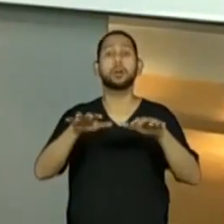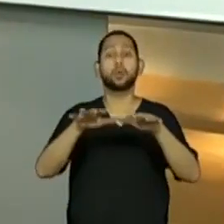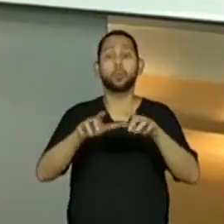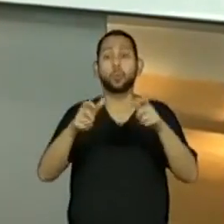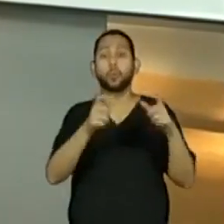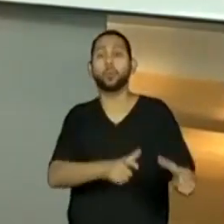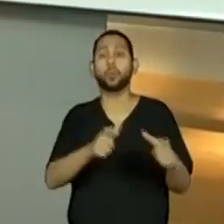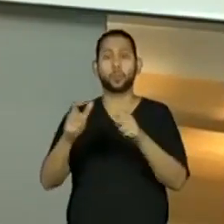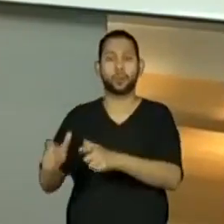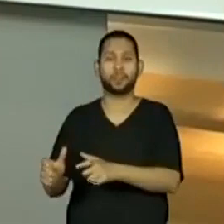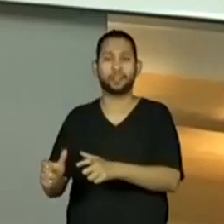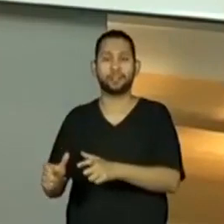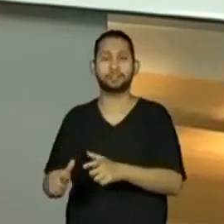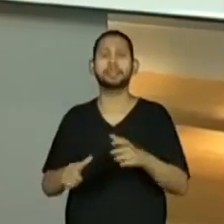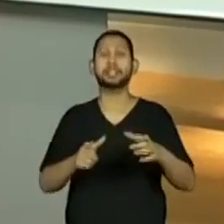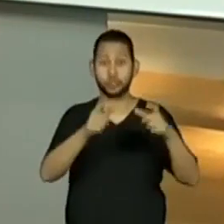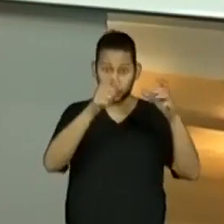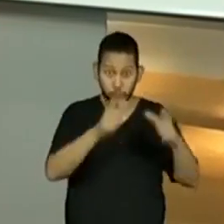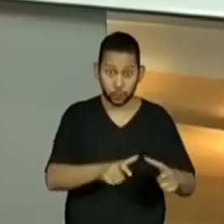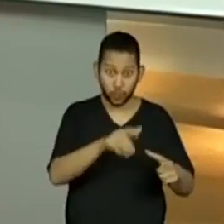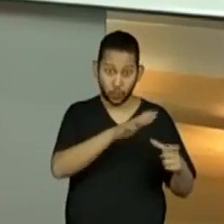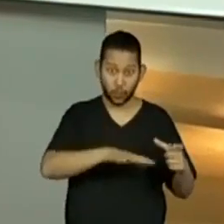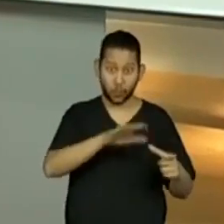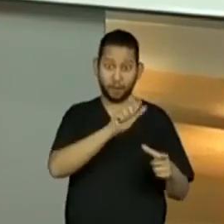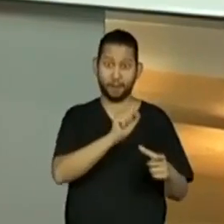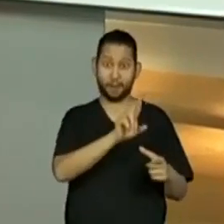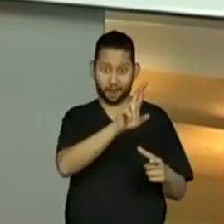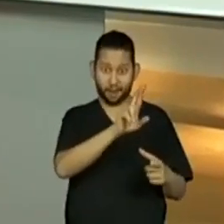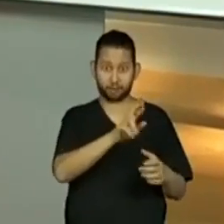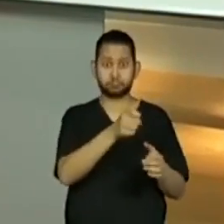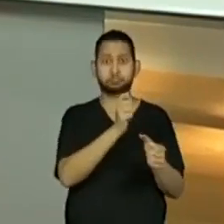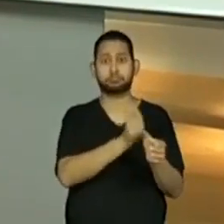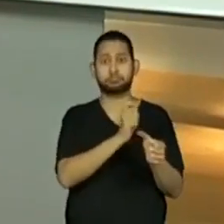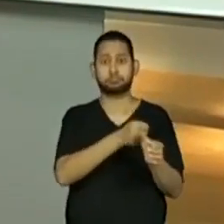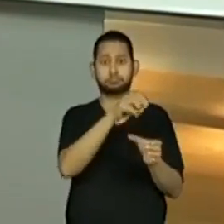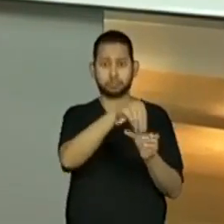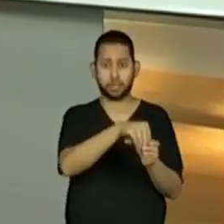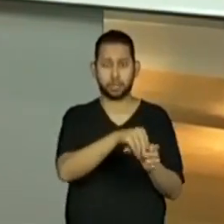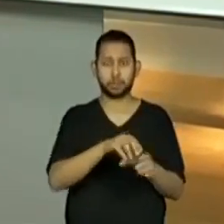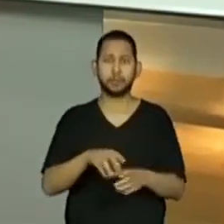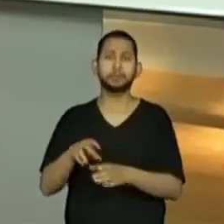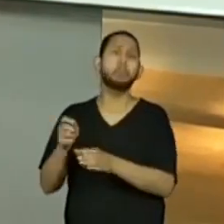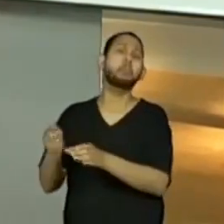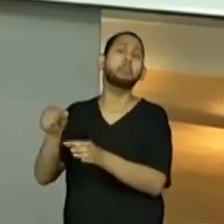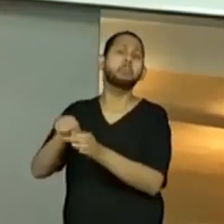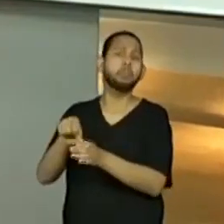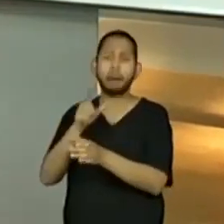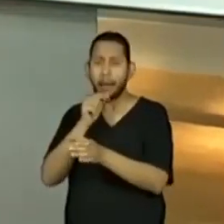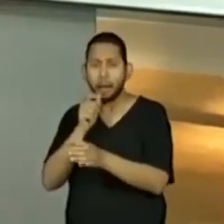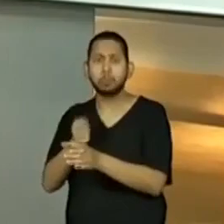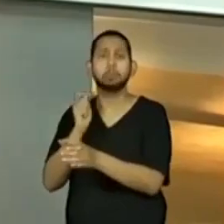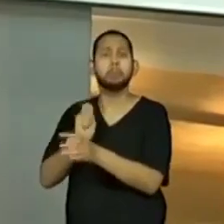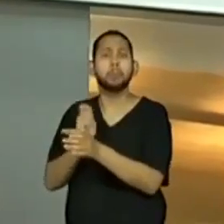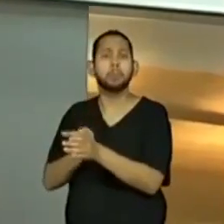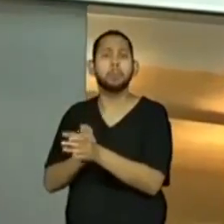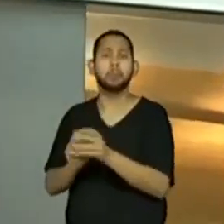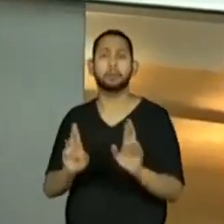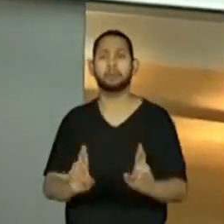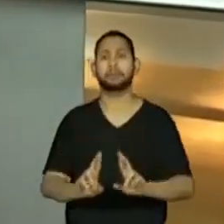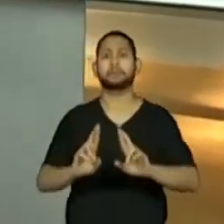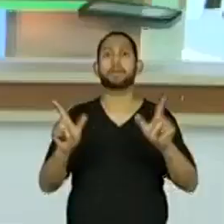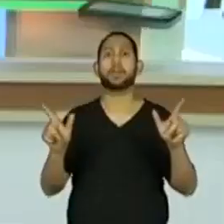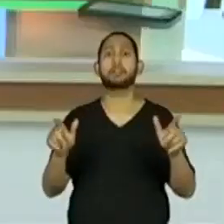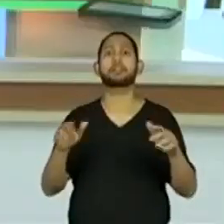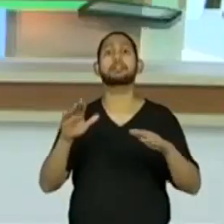água. Então, o som produzido no ar é de uma forma, e o som produzido na água, como nós vimos aqui, é